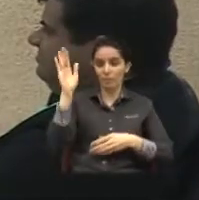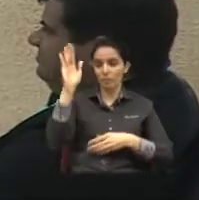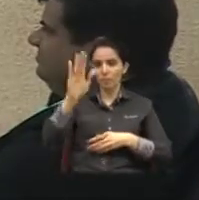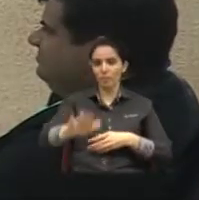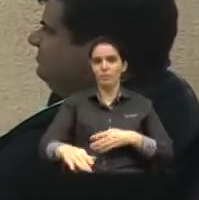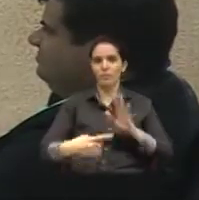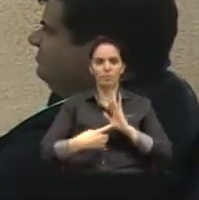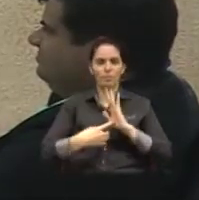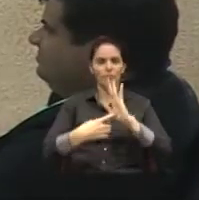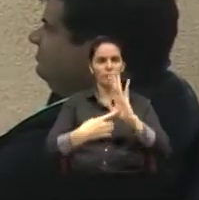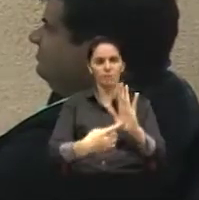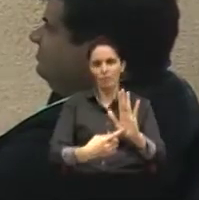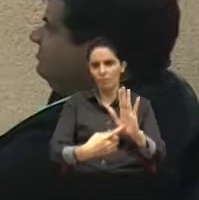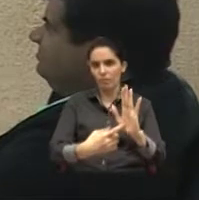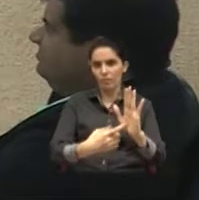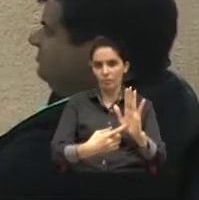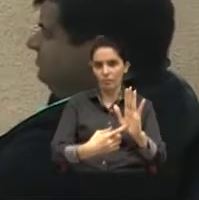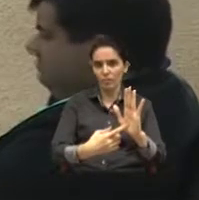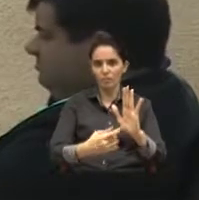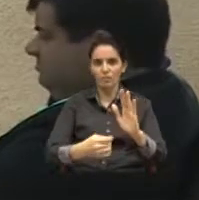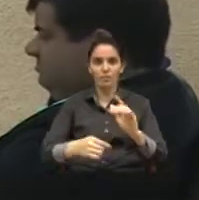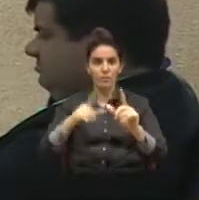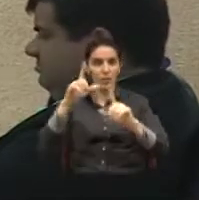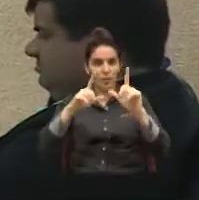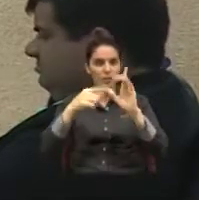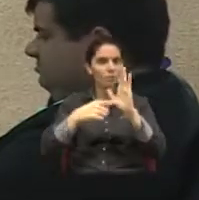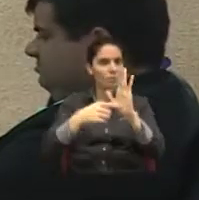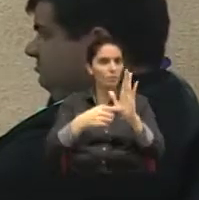Mostrando que o errado está certo.